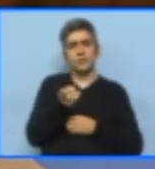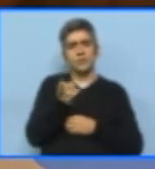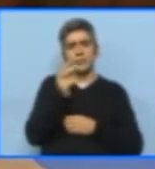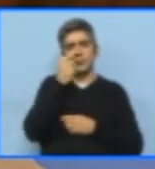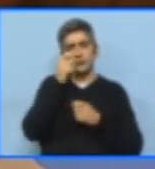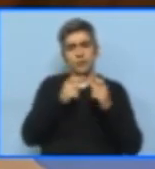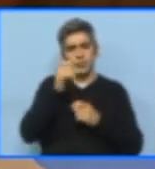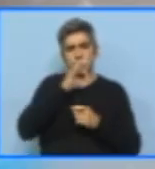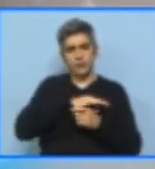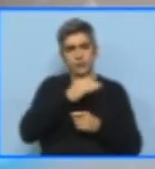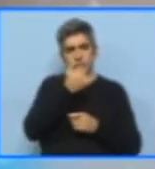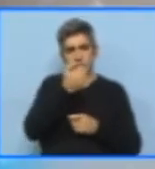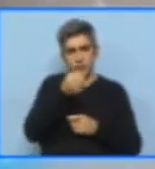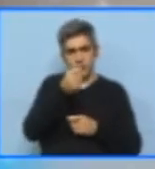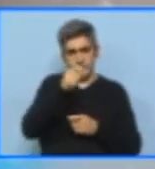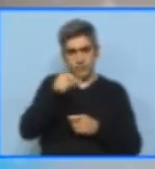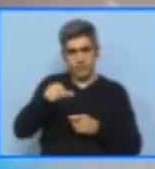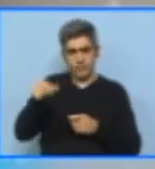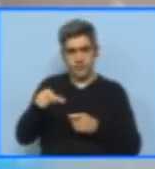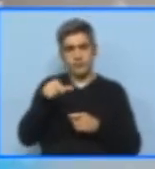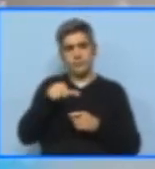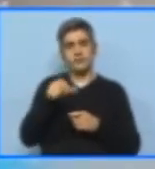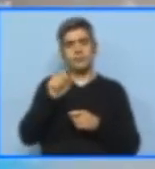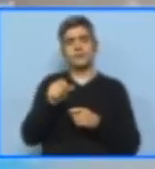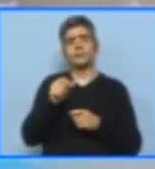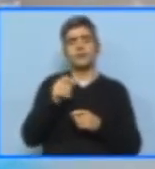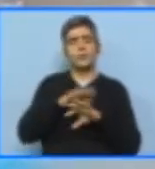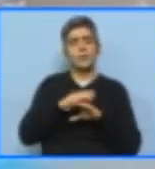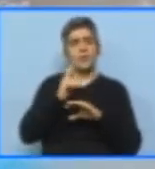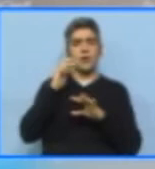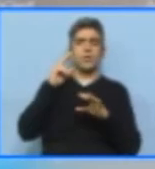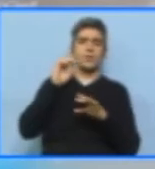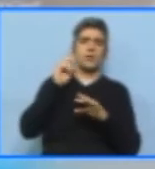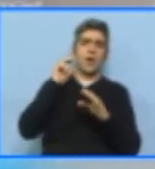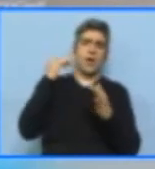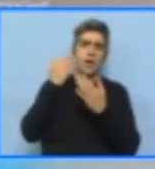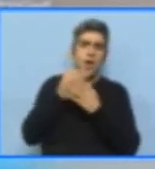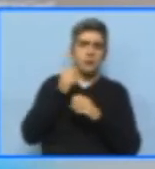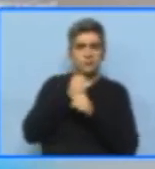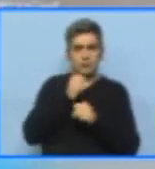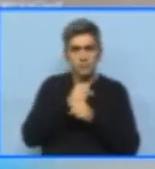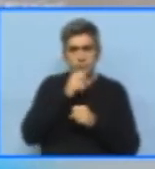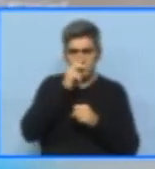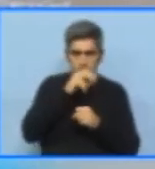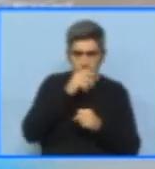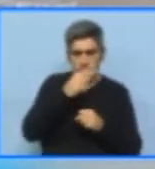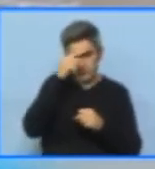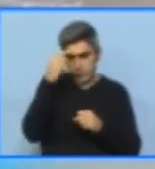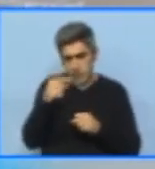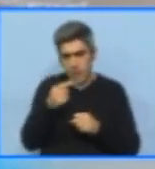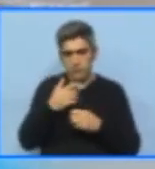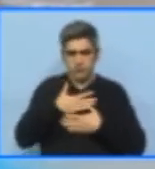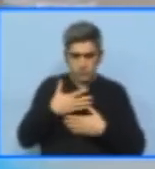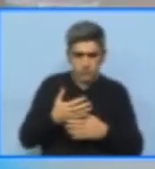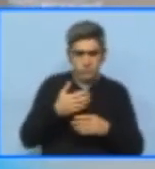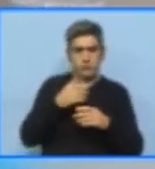Renascença. E o que estamos a colher hoje é fruto de sementeiras destes 80 anos, de muitos sacrifícios, muitas dificuldades, muita